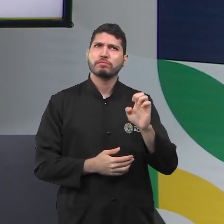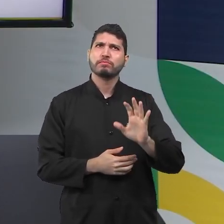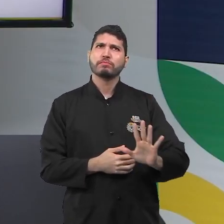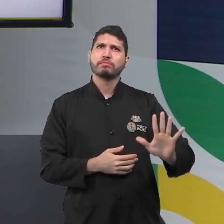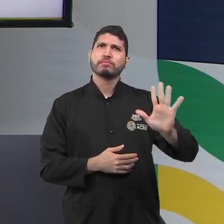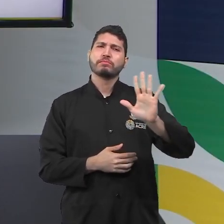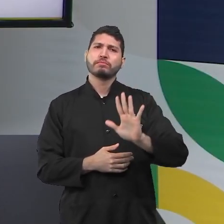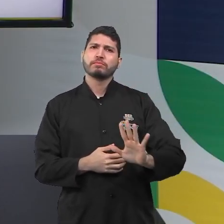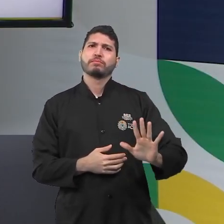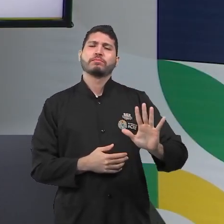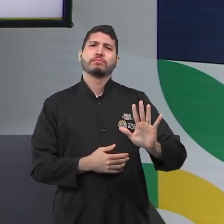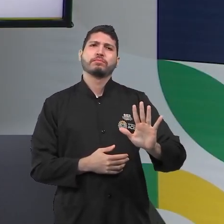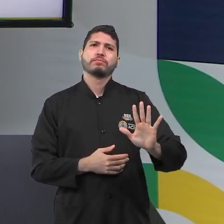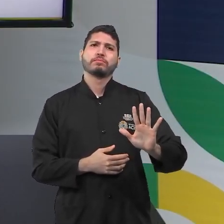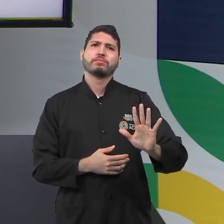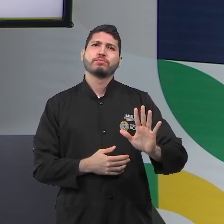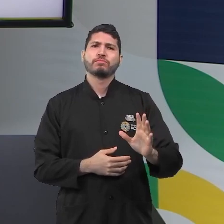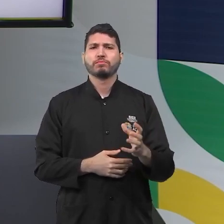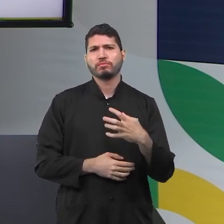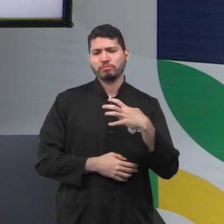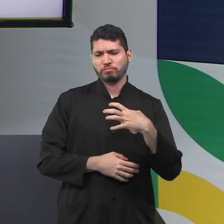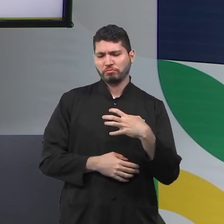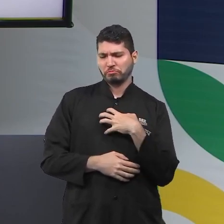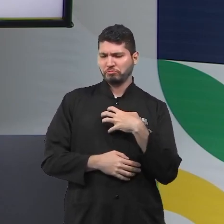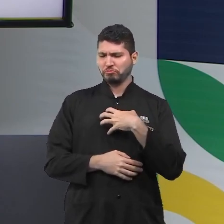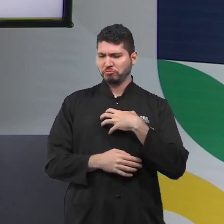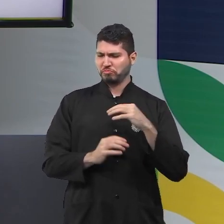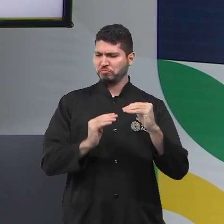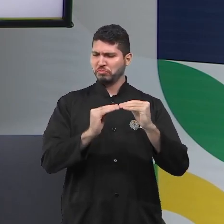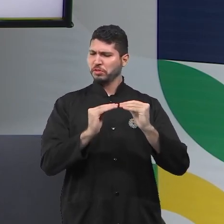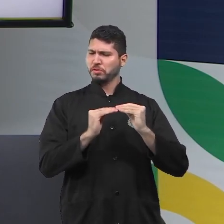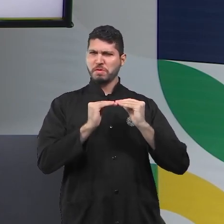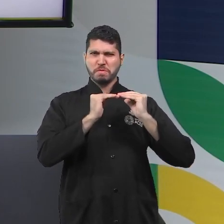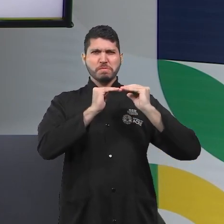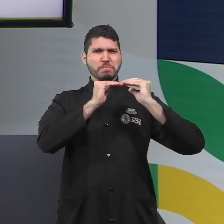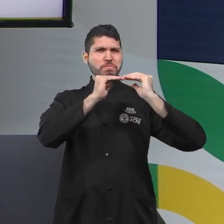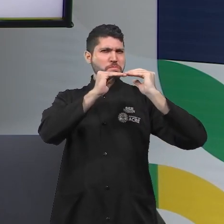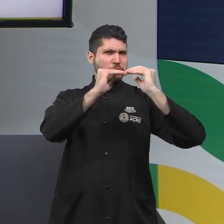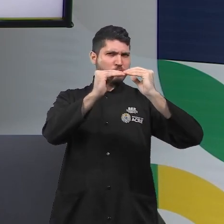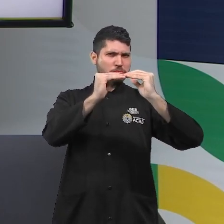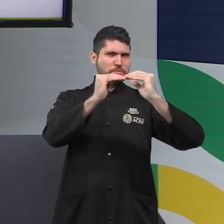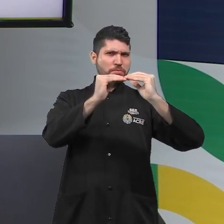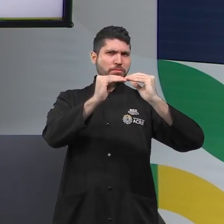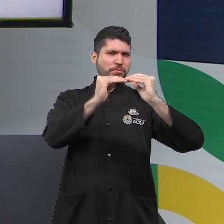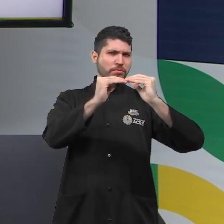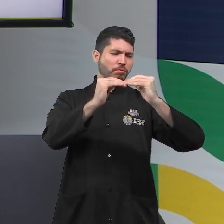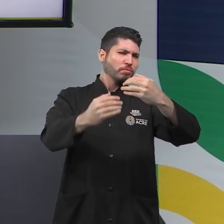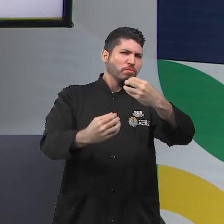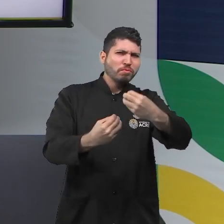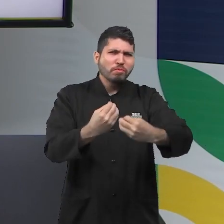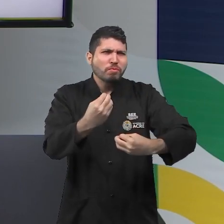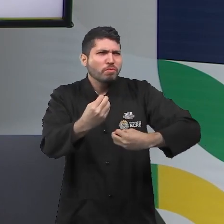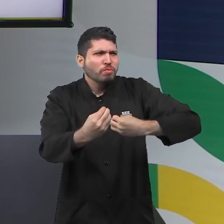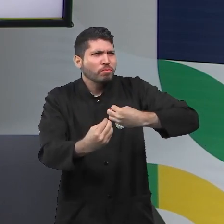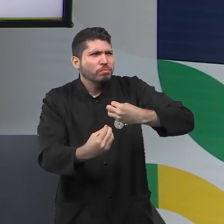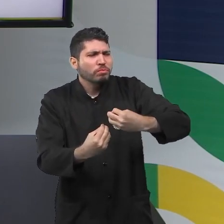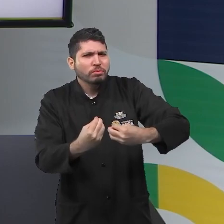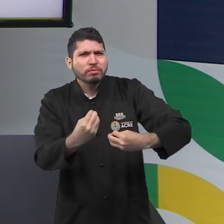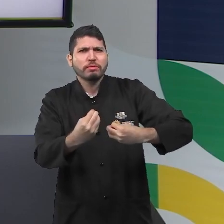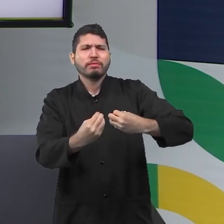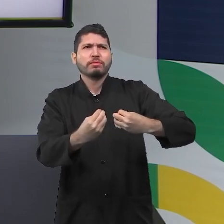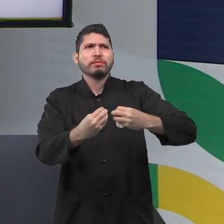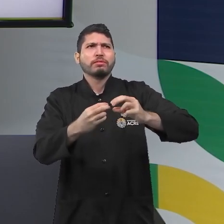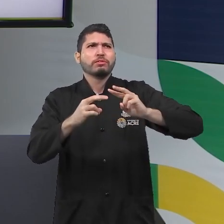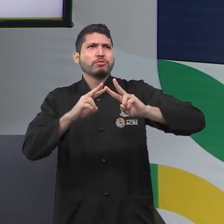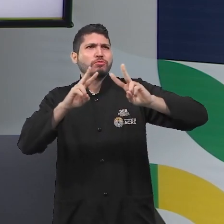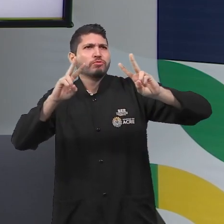ainda passava a se sentir superior, ainda estava se sentindo superior, como é que, por exemplo, a questão